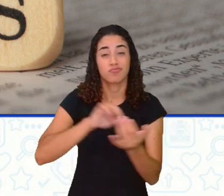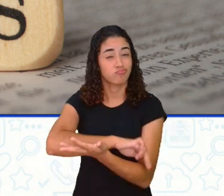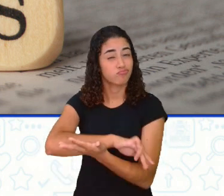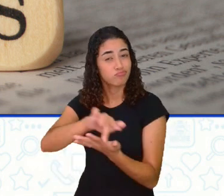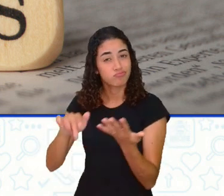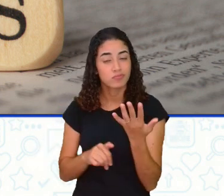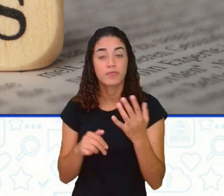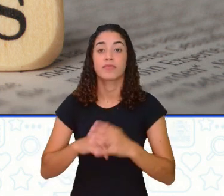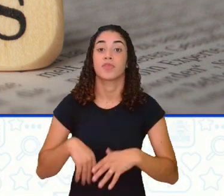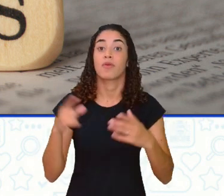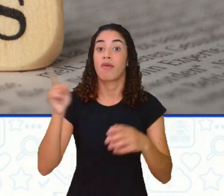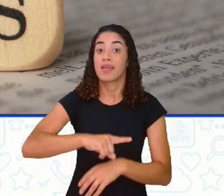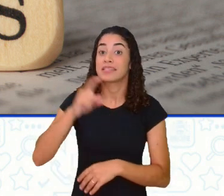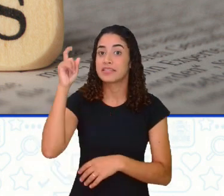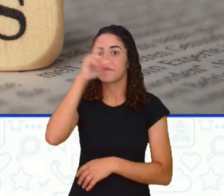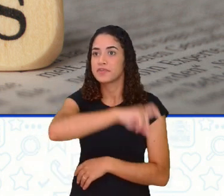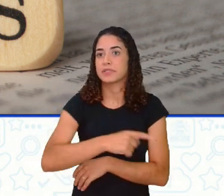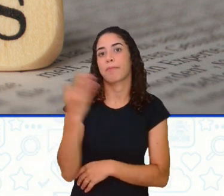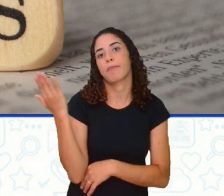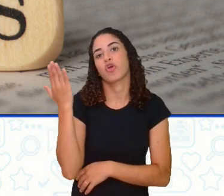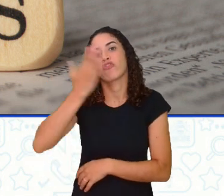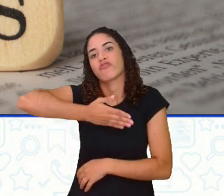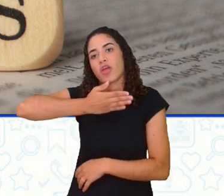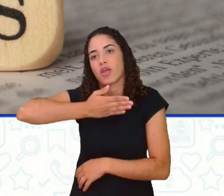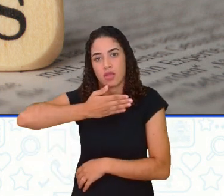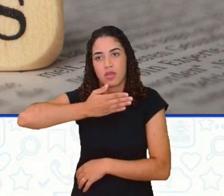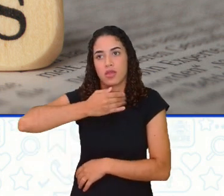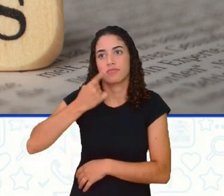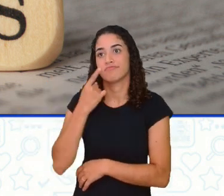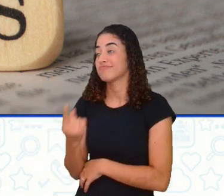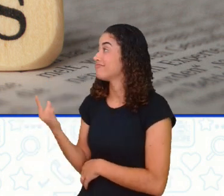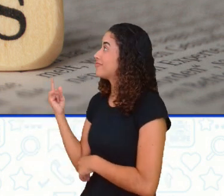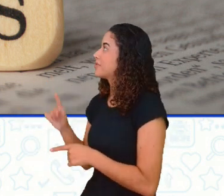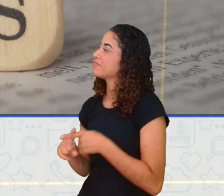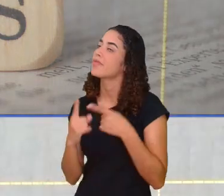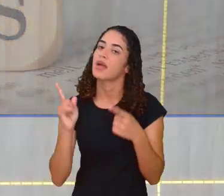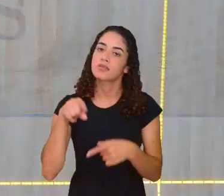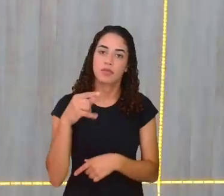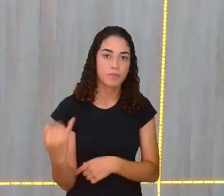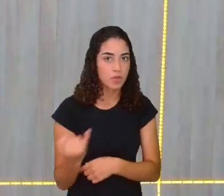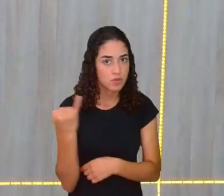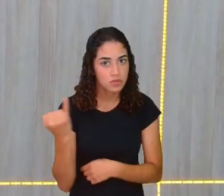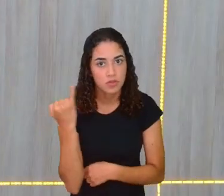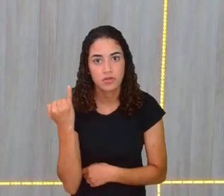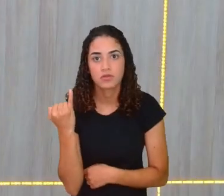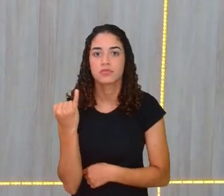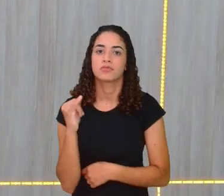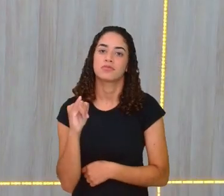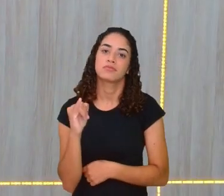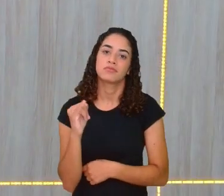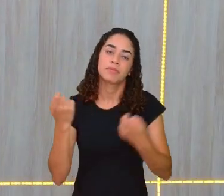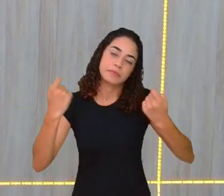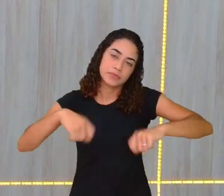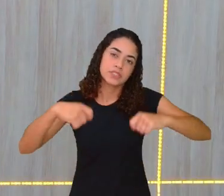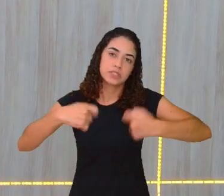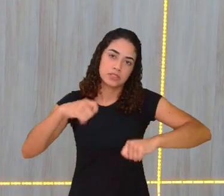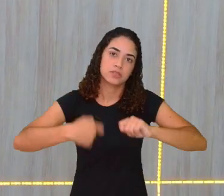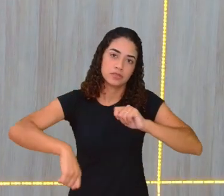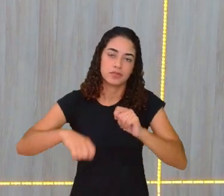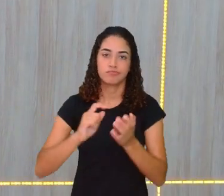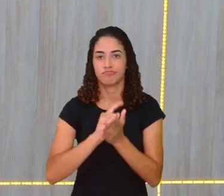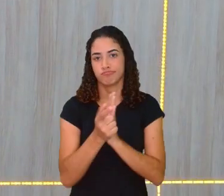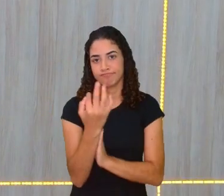seja difícil comprovar a imparcialidade, ela é desejável, tá certo? E é o que se espera de um texto de